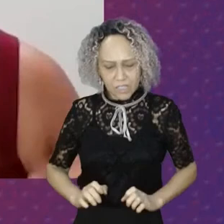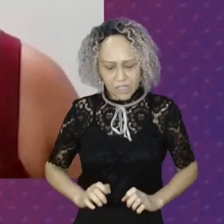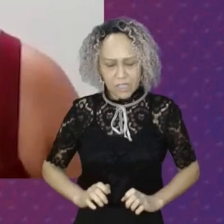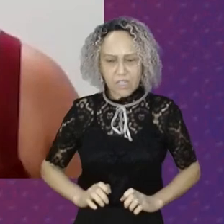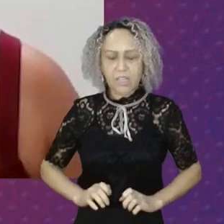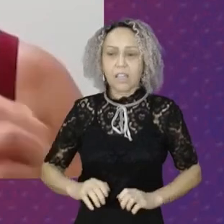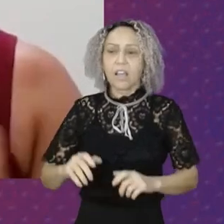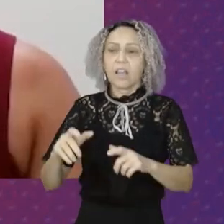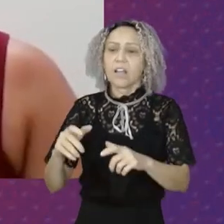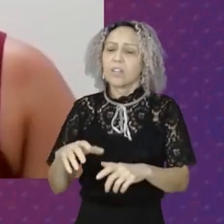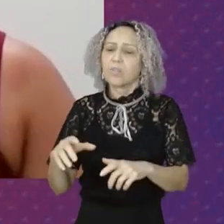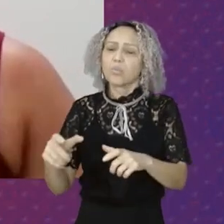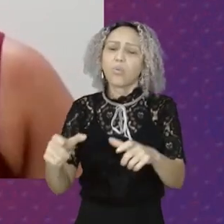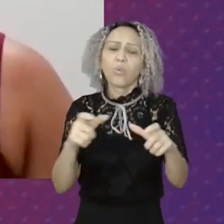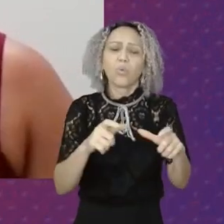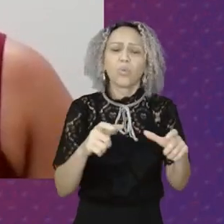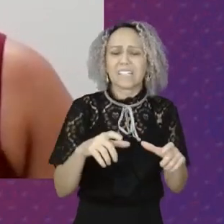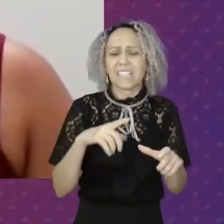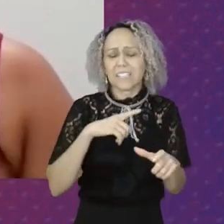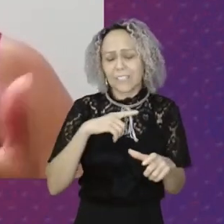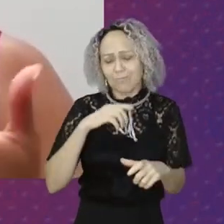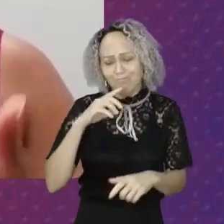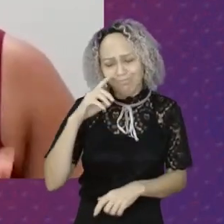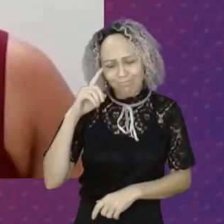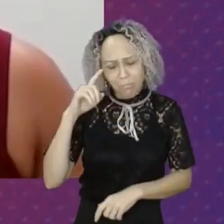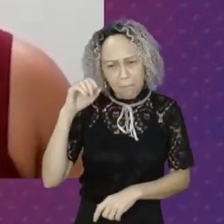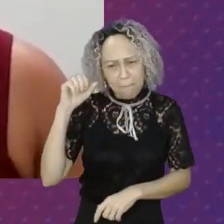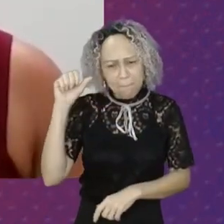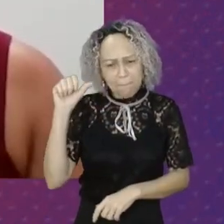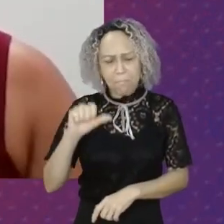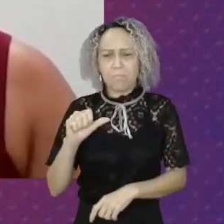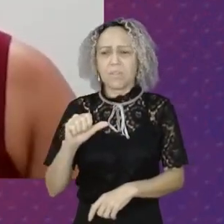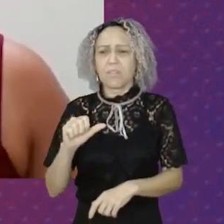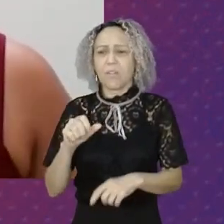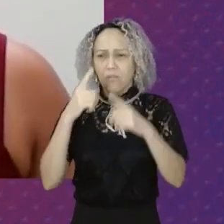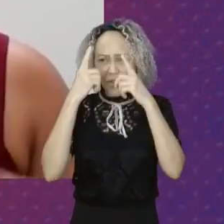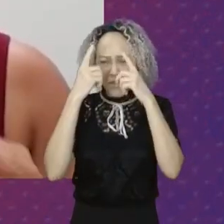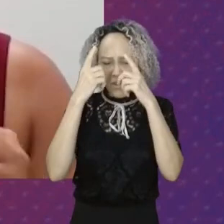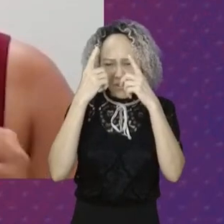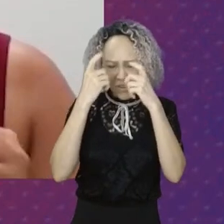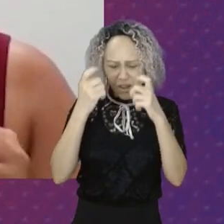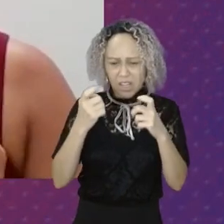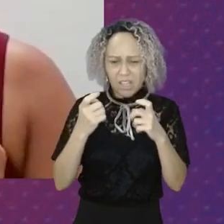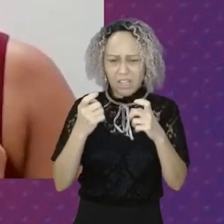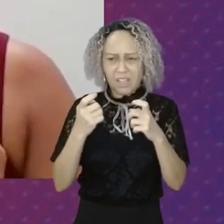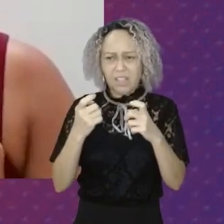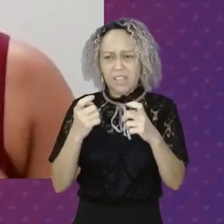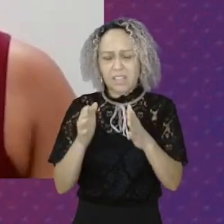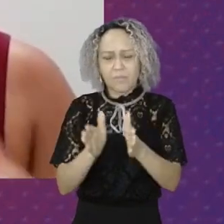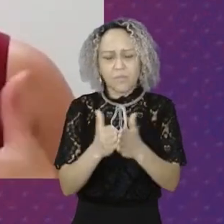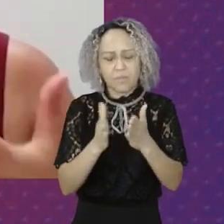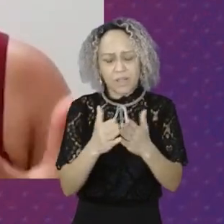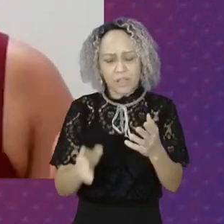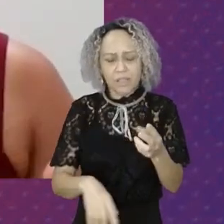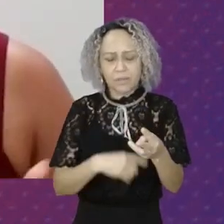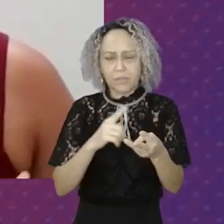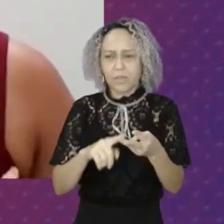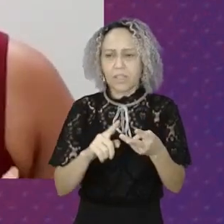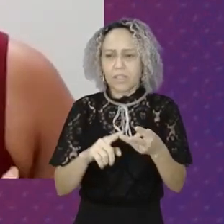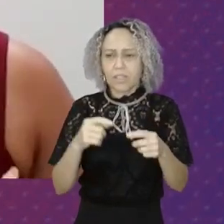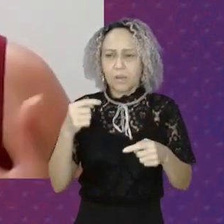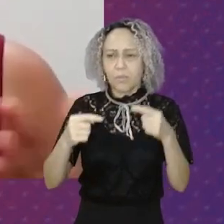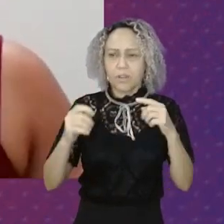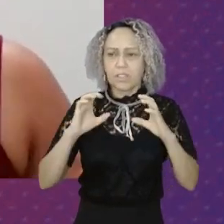de alto índice de violência e vulnerabilidade social. O terceiro é de políticas de